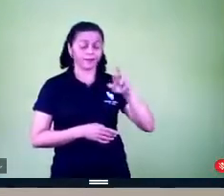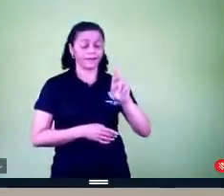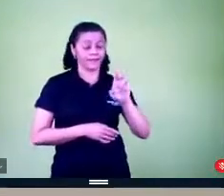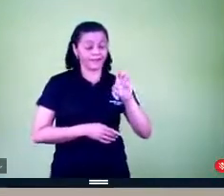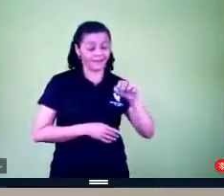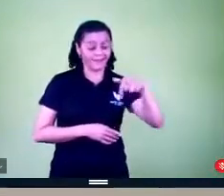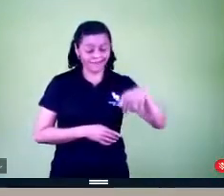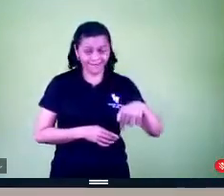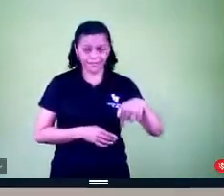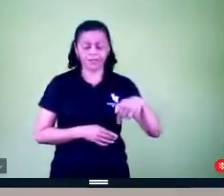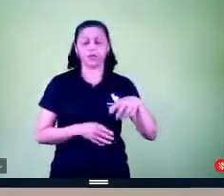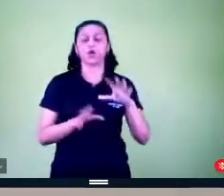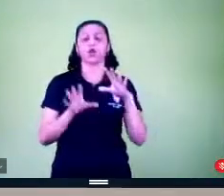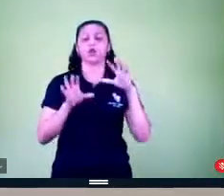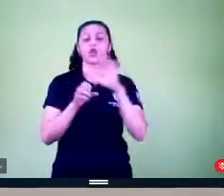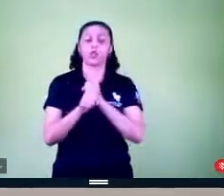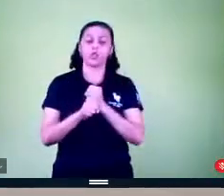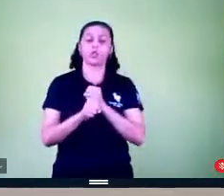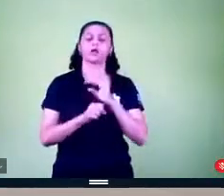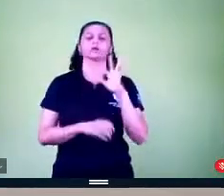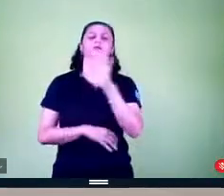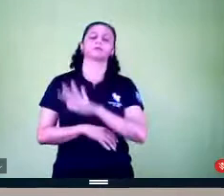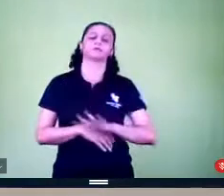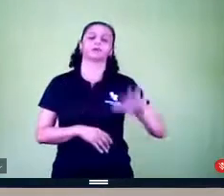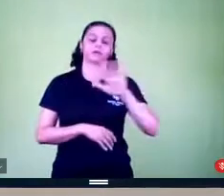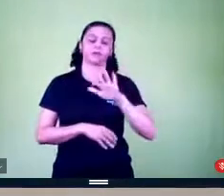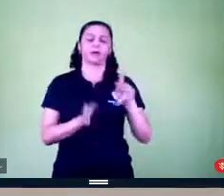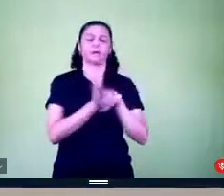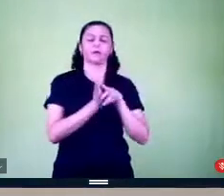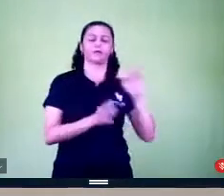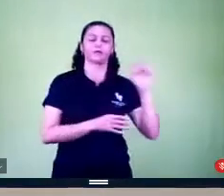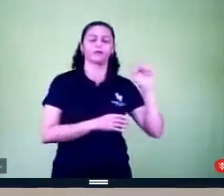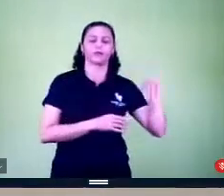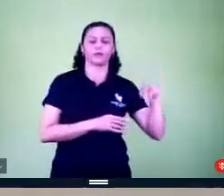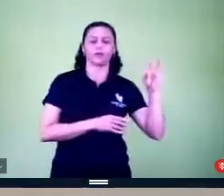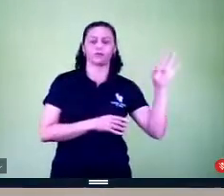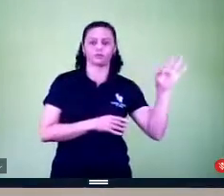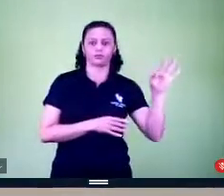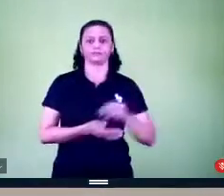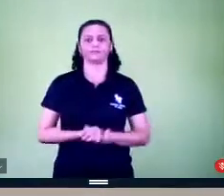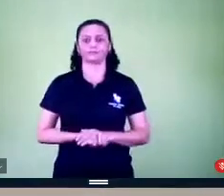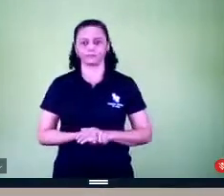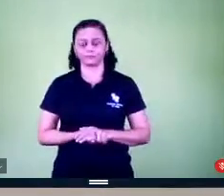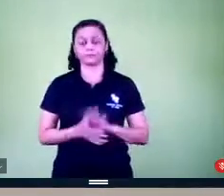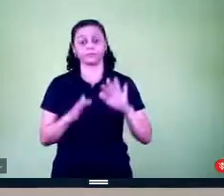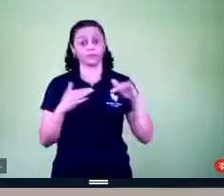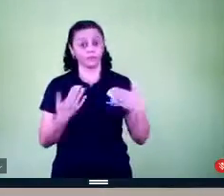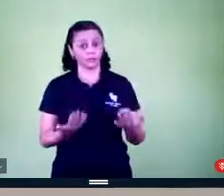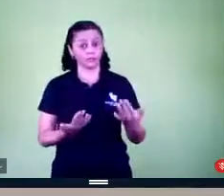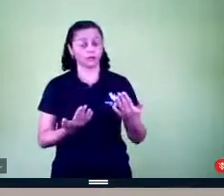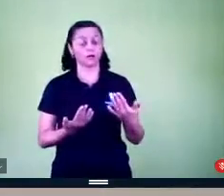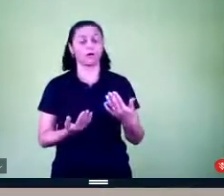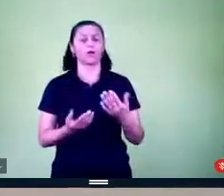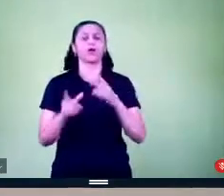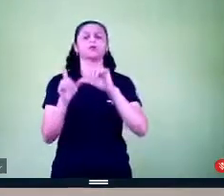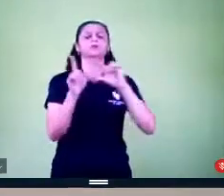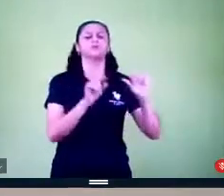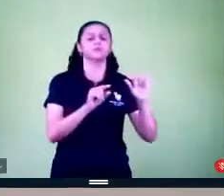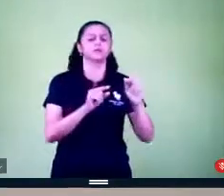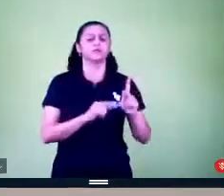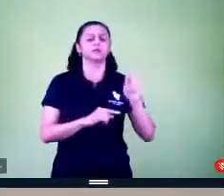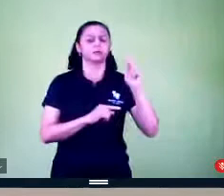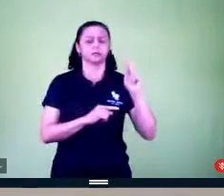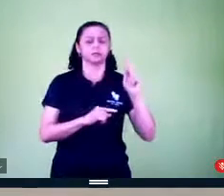dizer o seguinte, a minha queda de tensão em cima da resistência equivalente, que vai ser a queda de tensão em